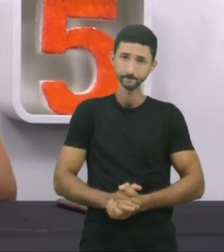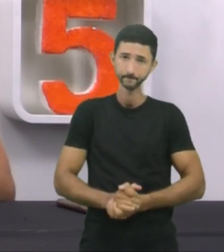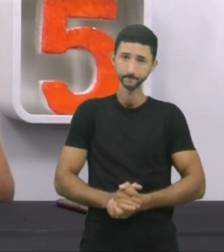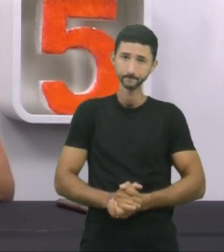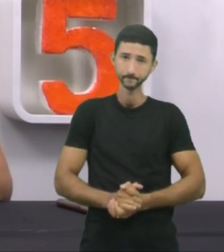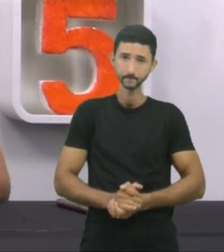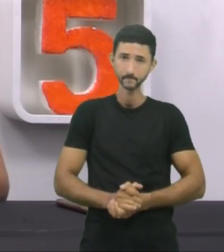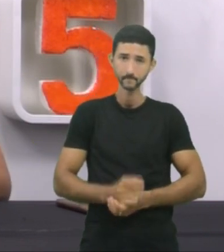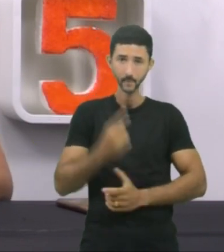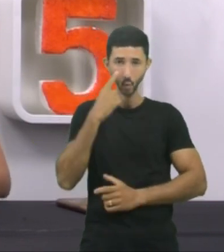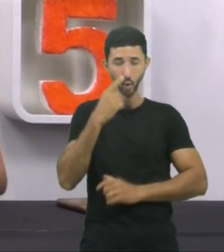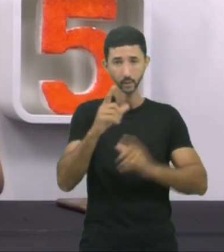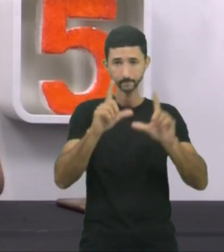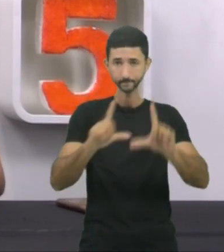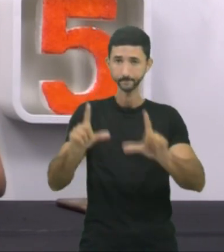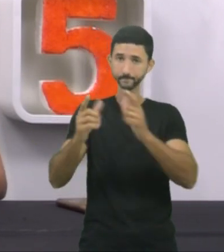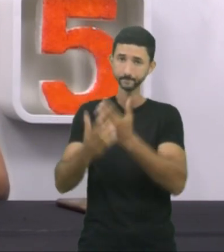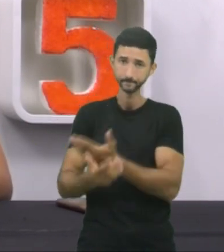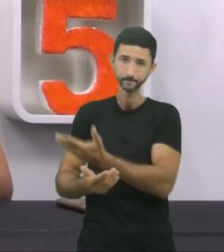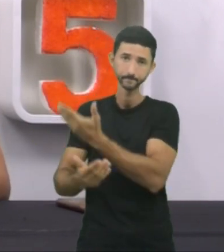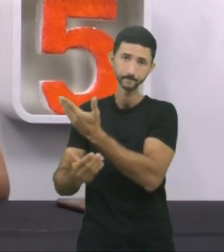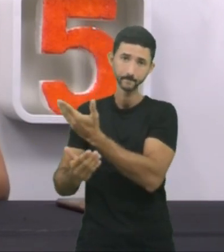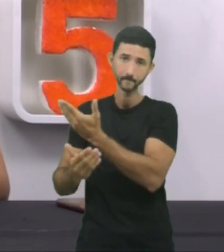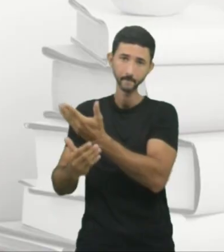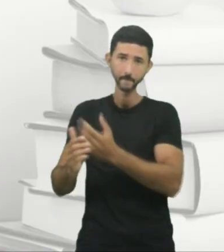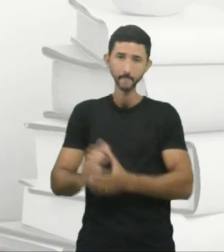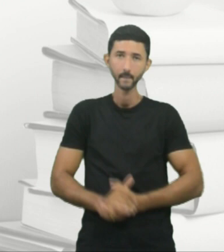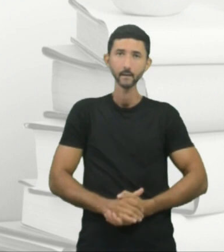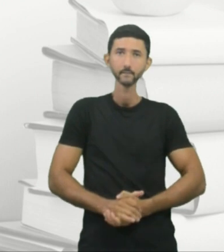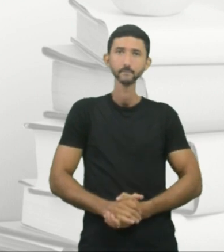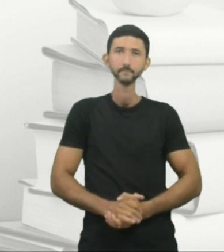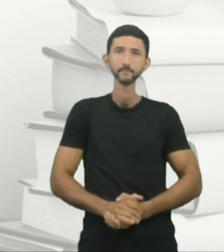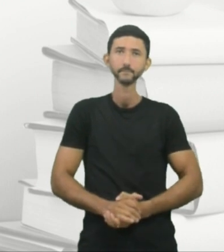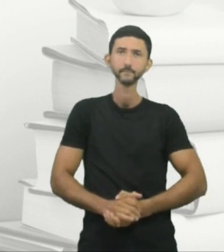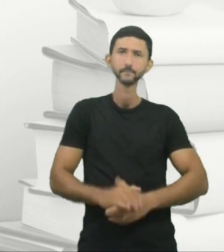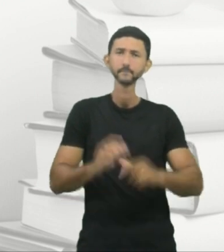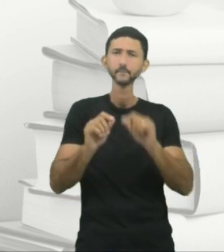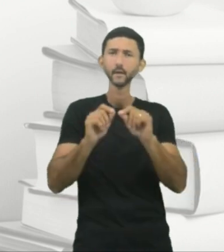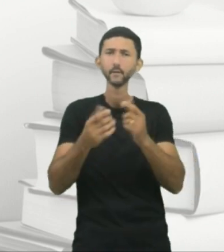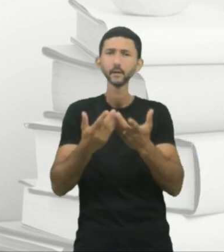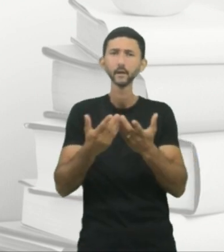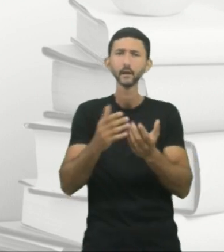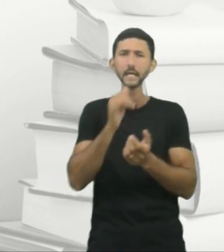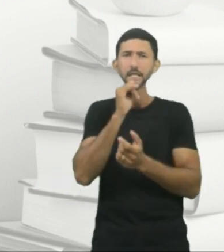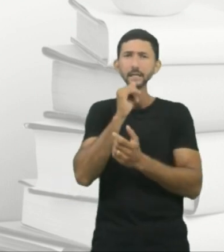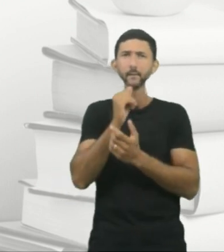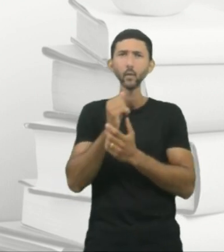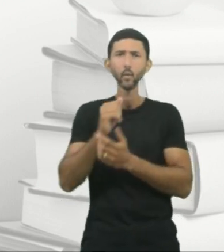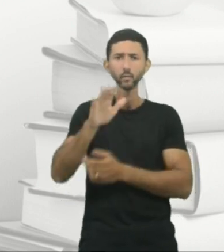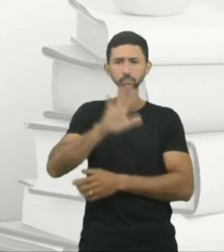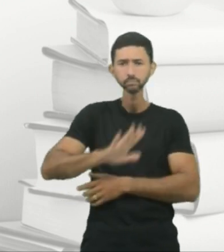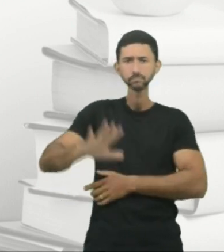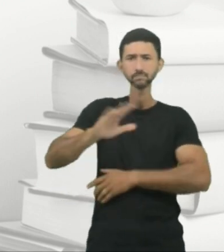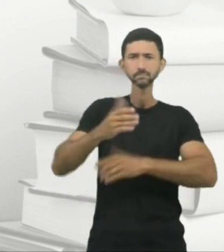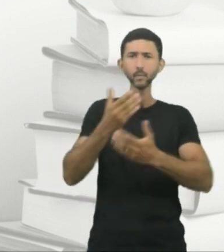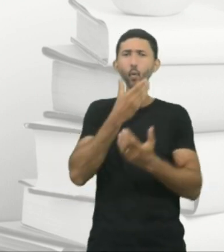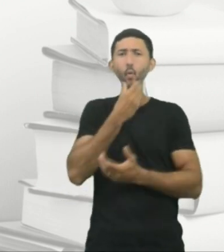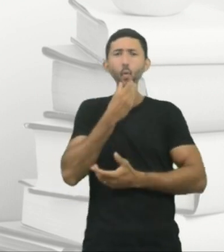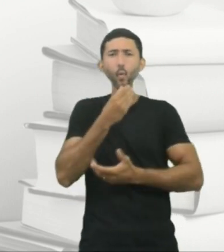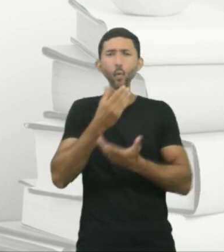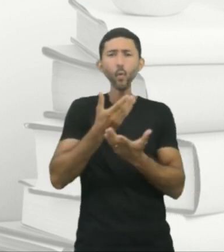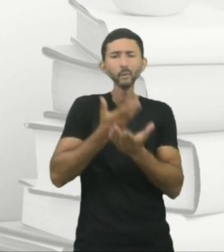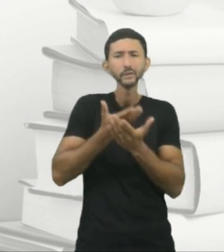tá? Então olhe para a tela que eu trago para você aqui um cenário de um